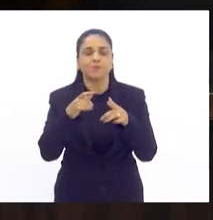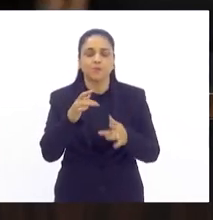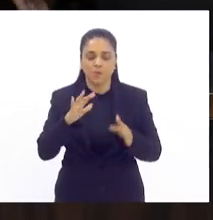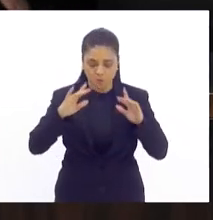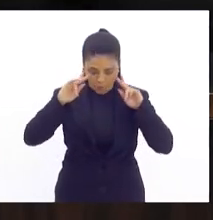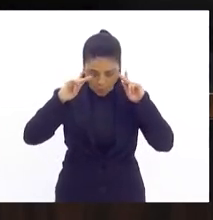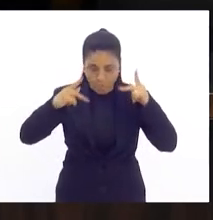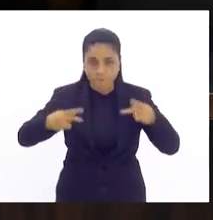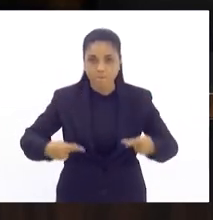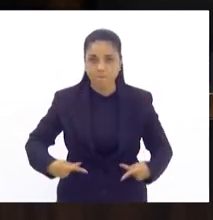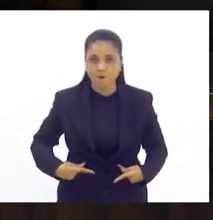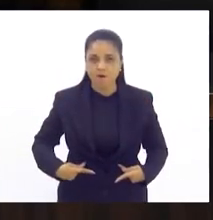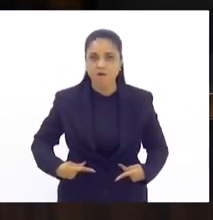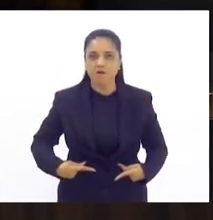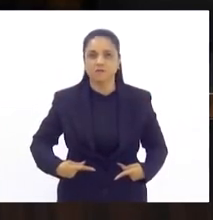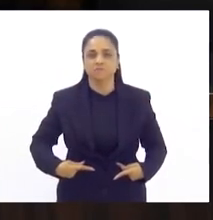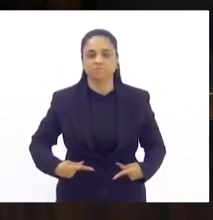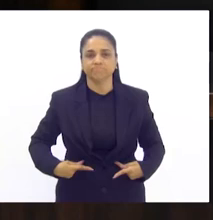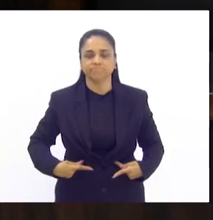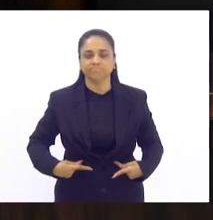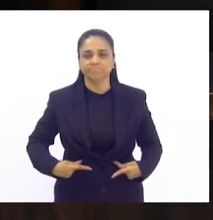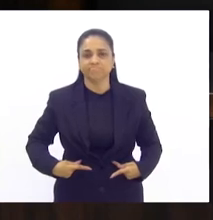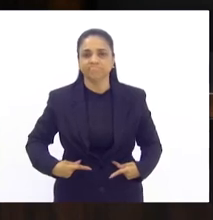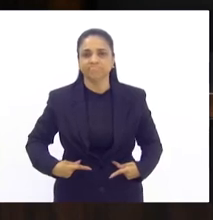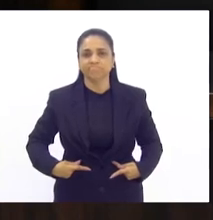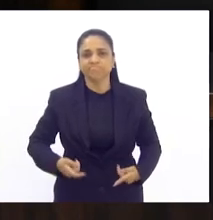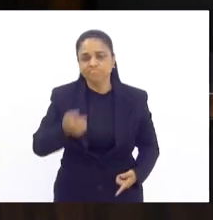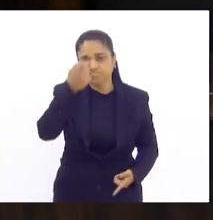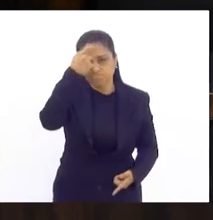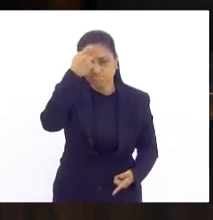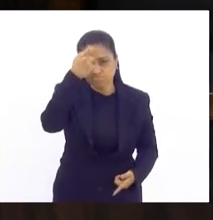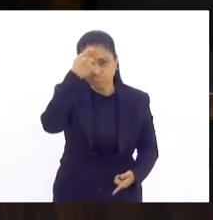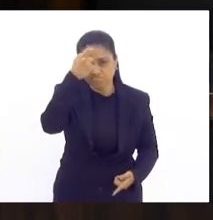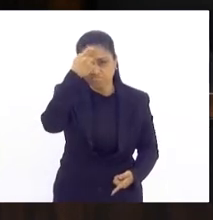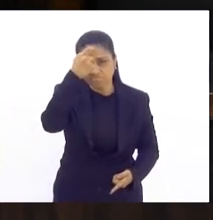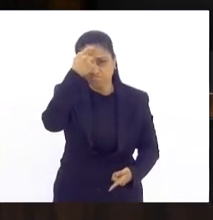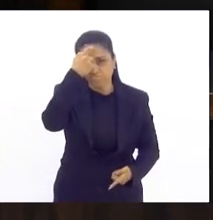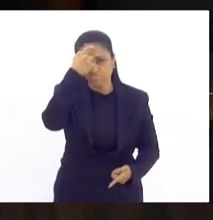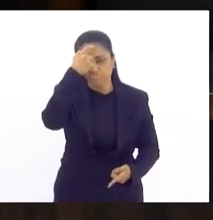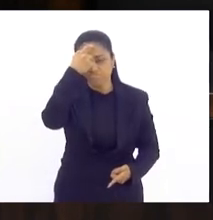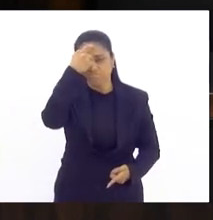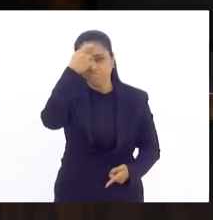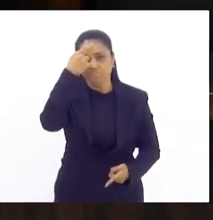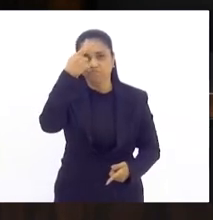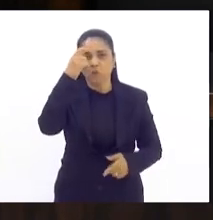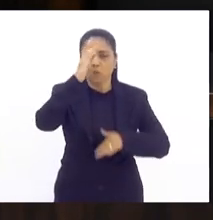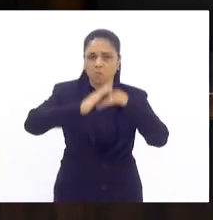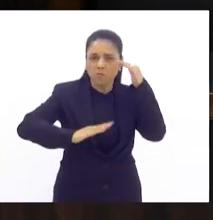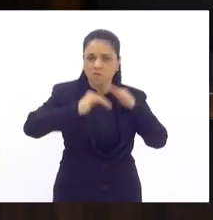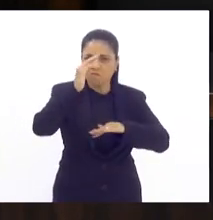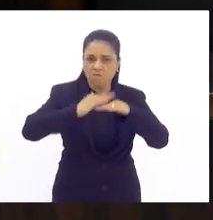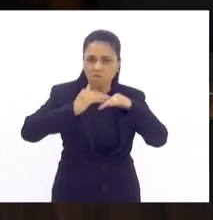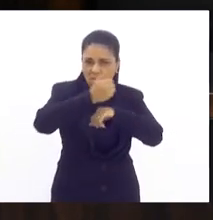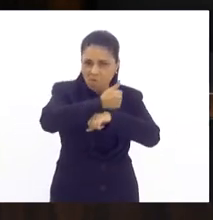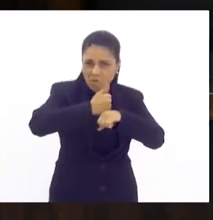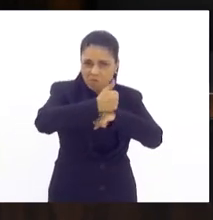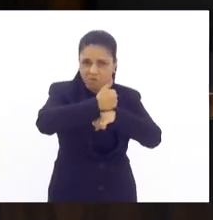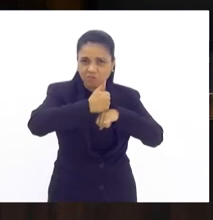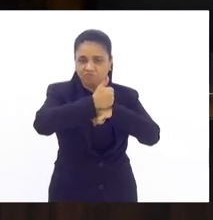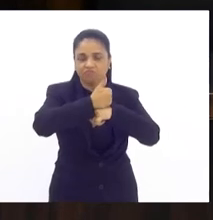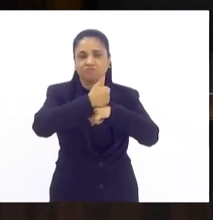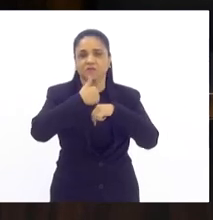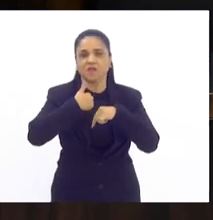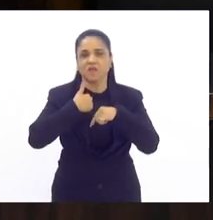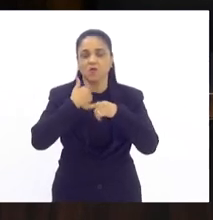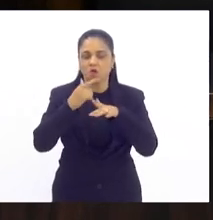humanitário e profunda consciência, dever e profissional, justifico